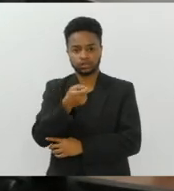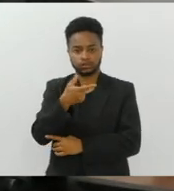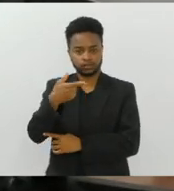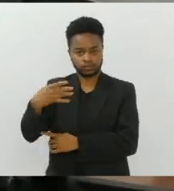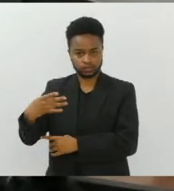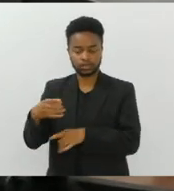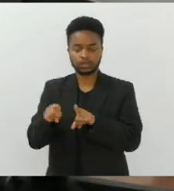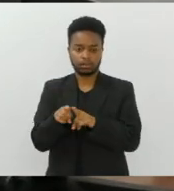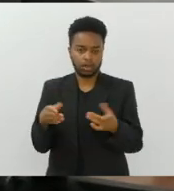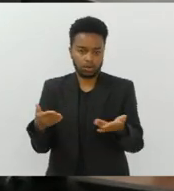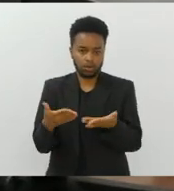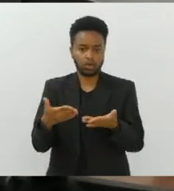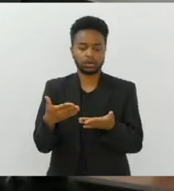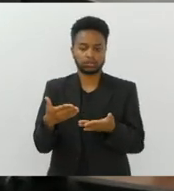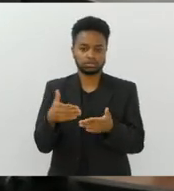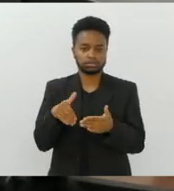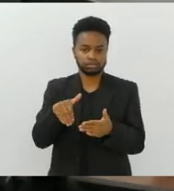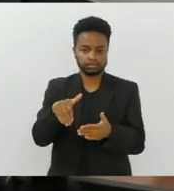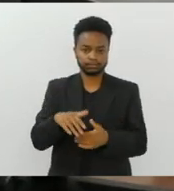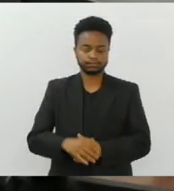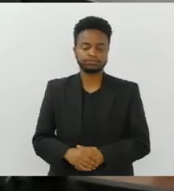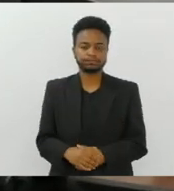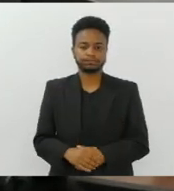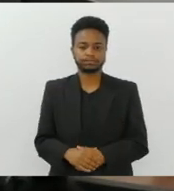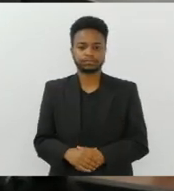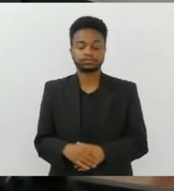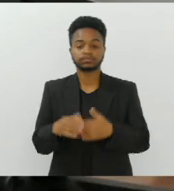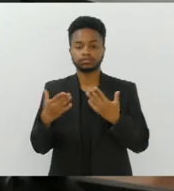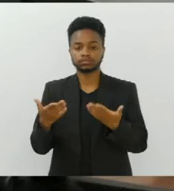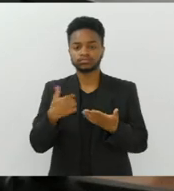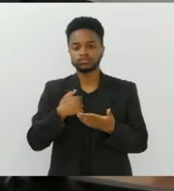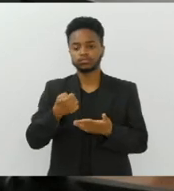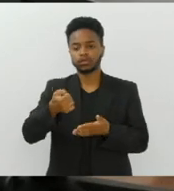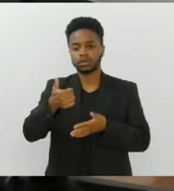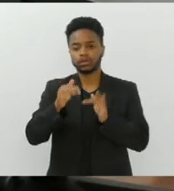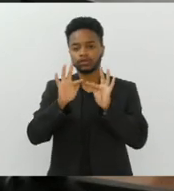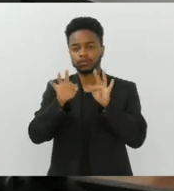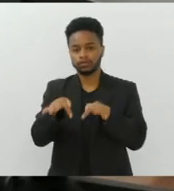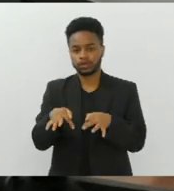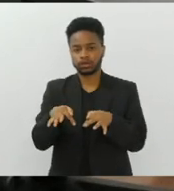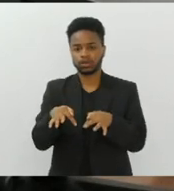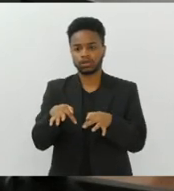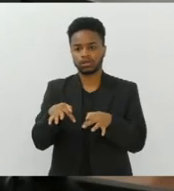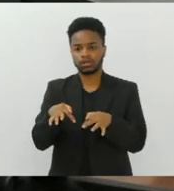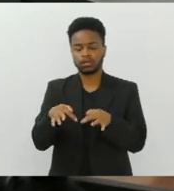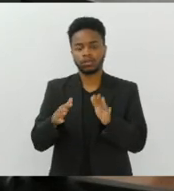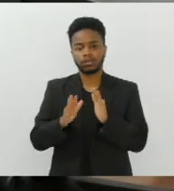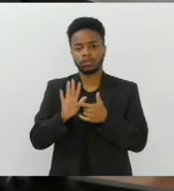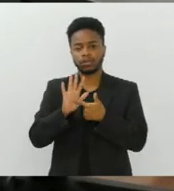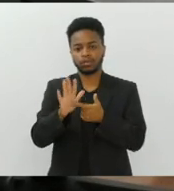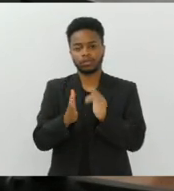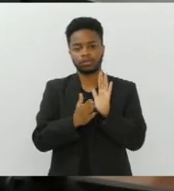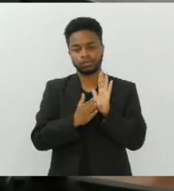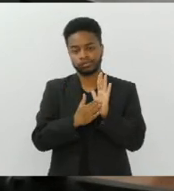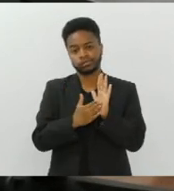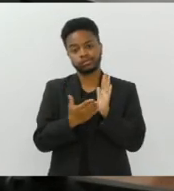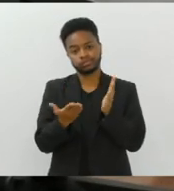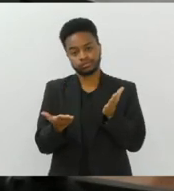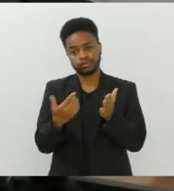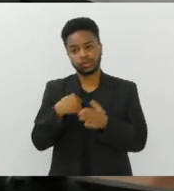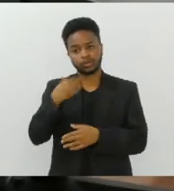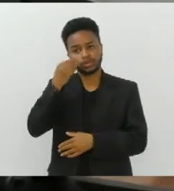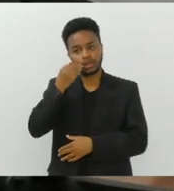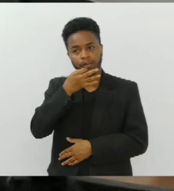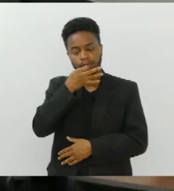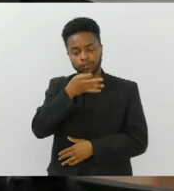ano. Então, já caminhando para as proposições, se é que eu posso